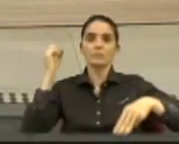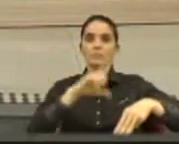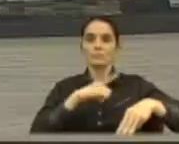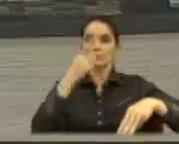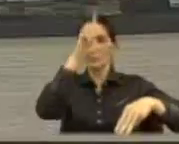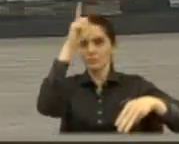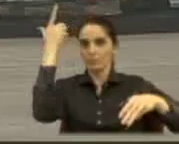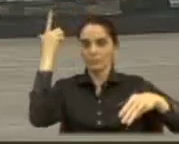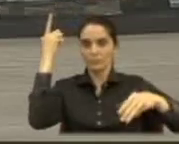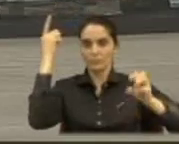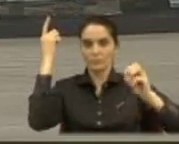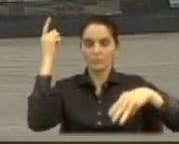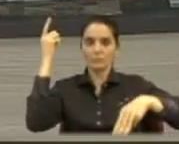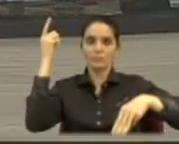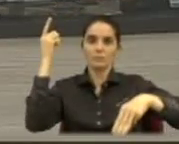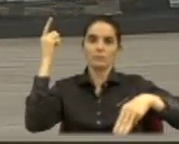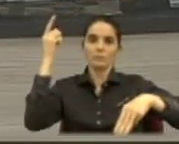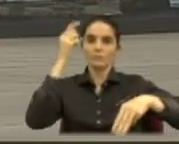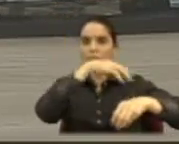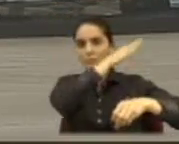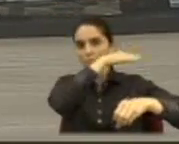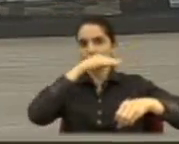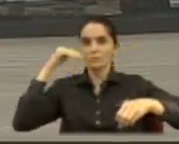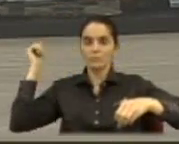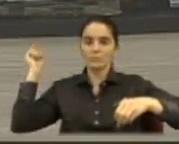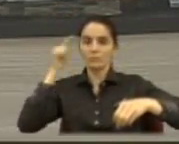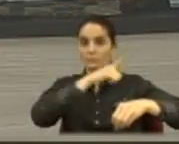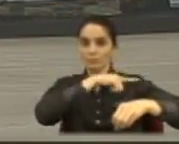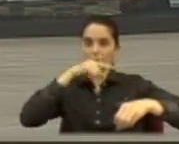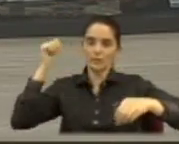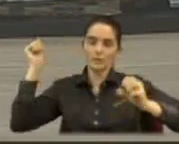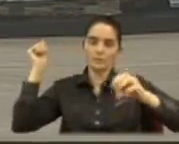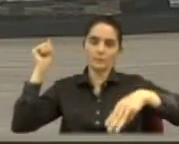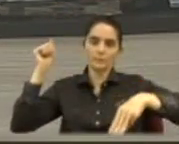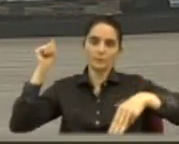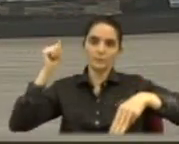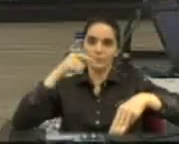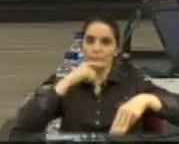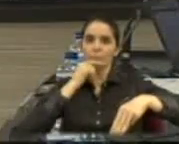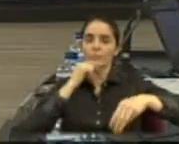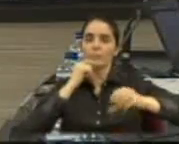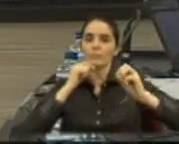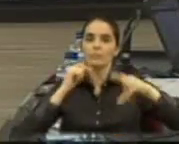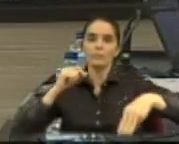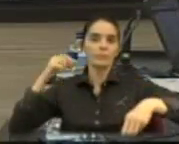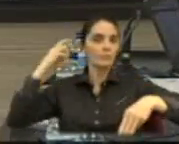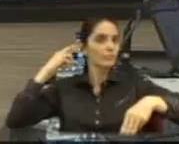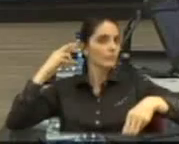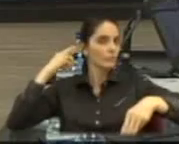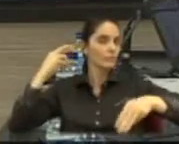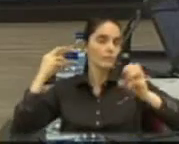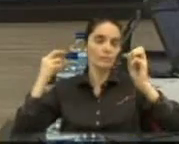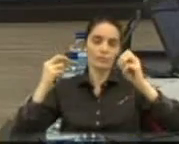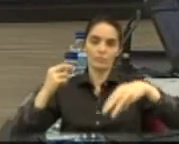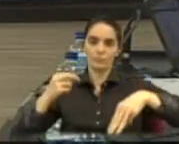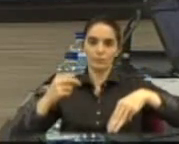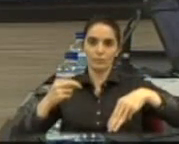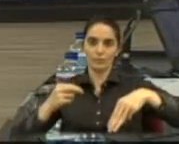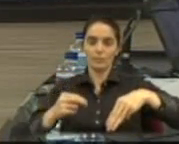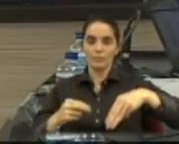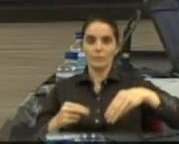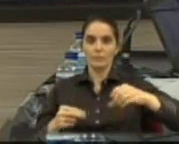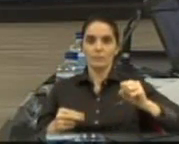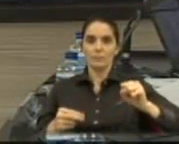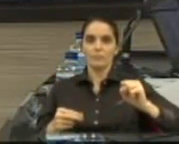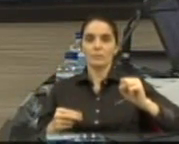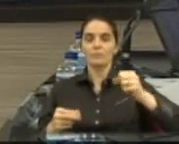Luizinho da Casa Quil. Sim. Doutora Mayra da Costa. Sim. Dr. Raul. Sim. Ronei Costa Martins Silva.